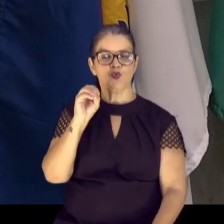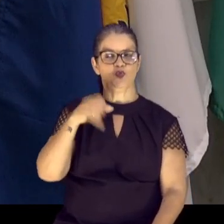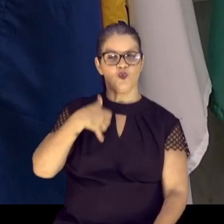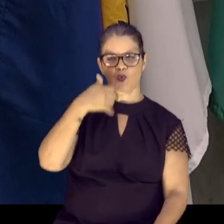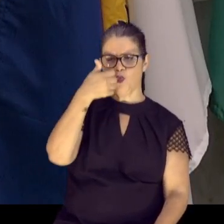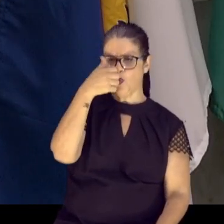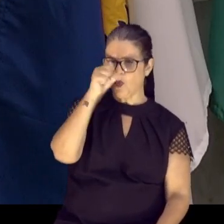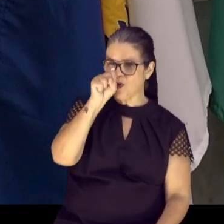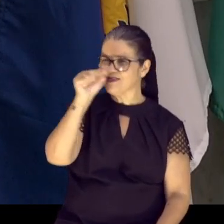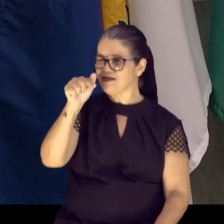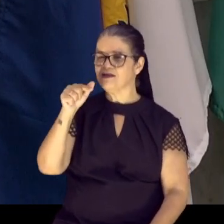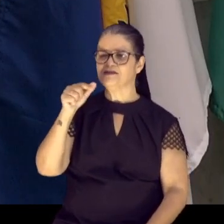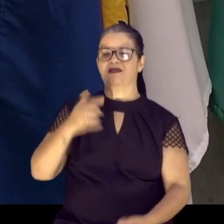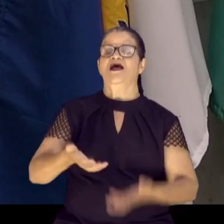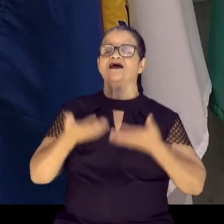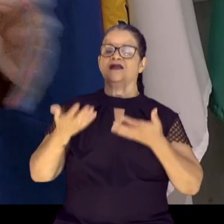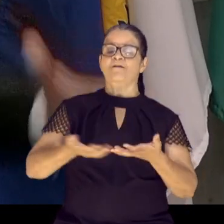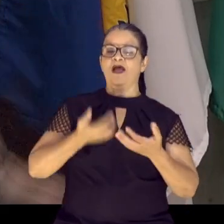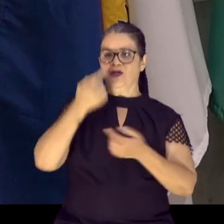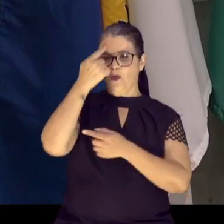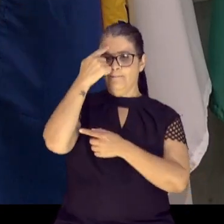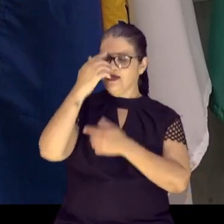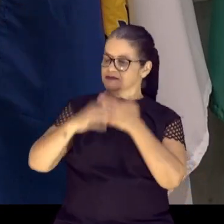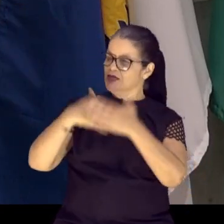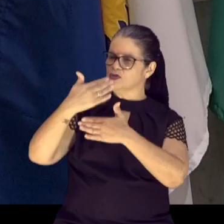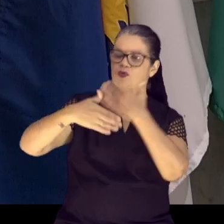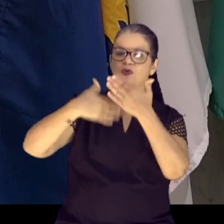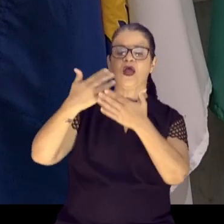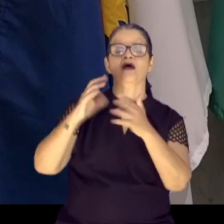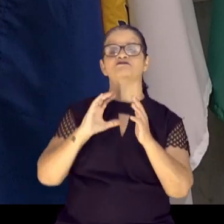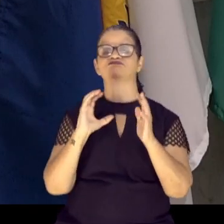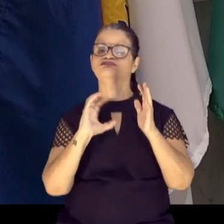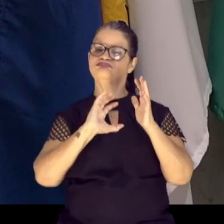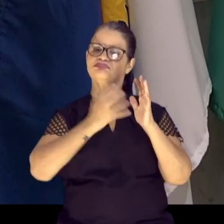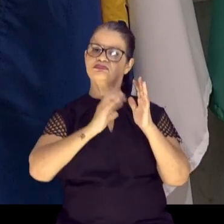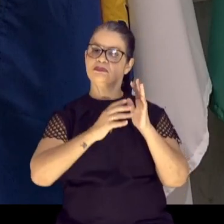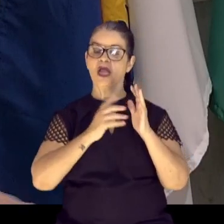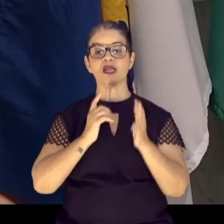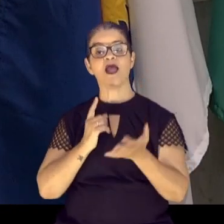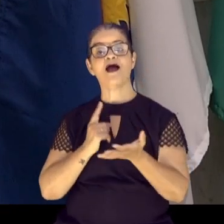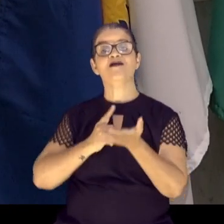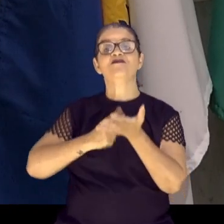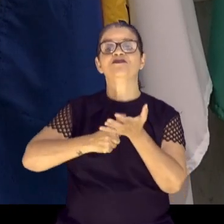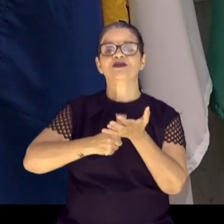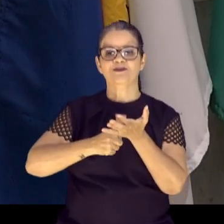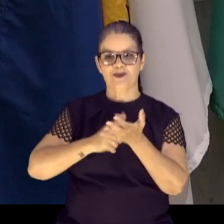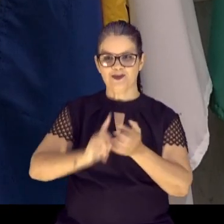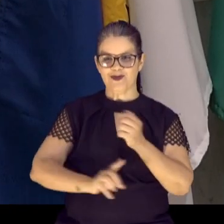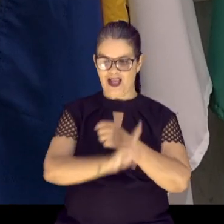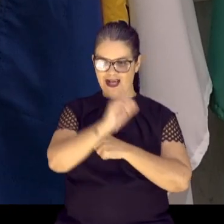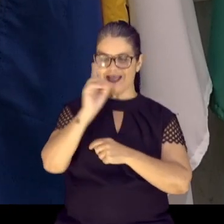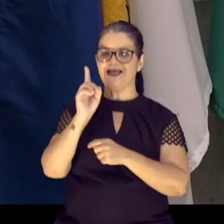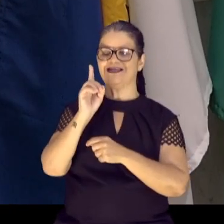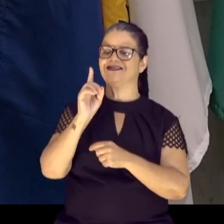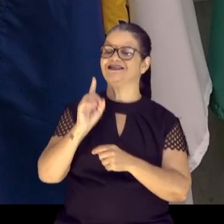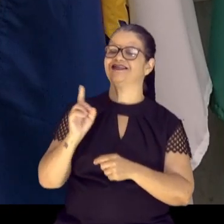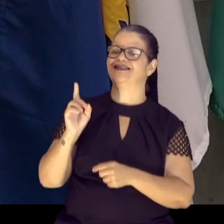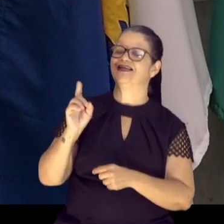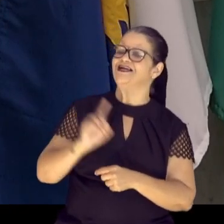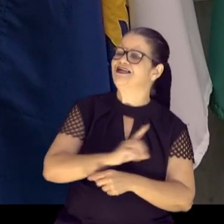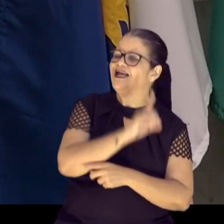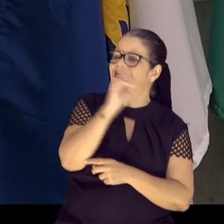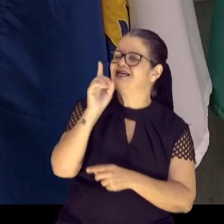animado, pensando a construção do partido e afirmando naquele dia, naquele sábado,